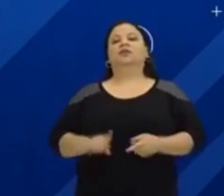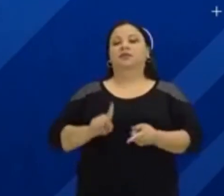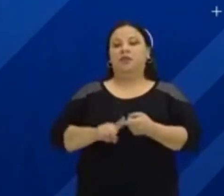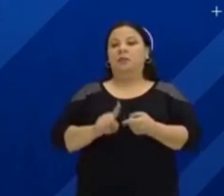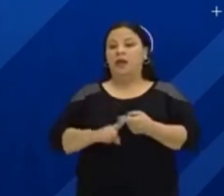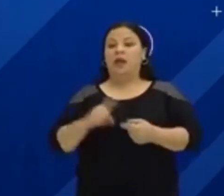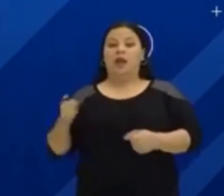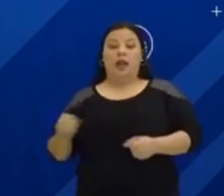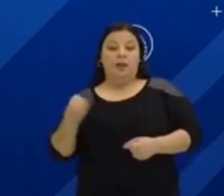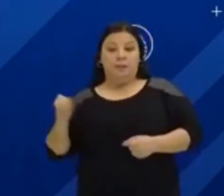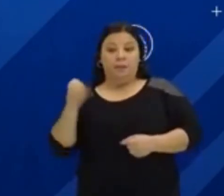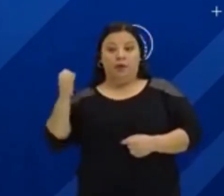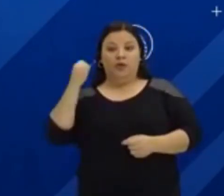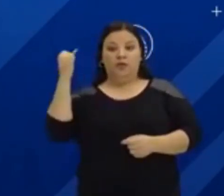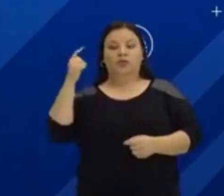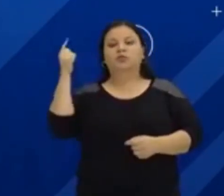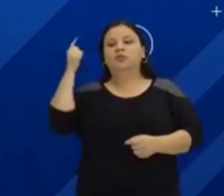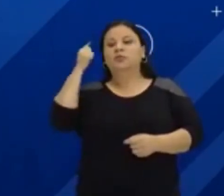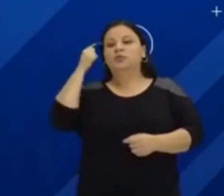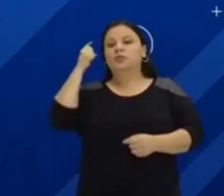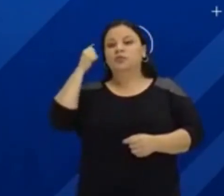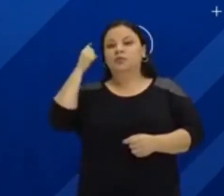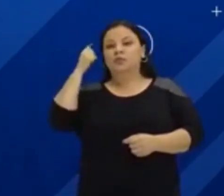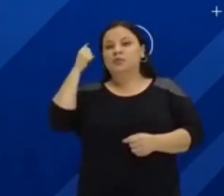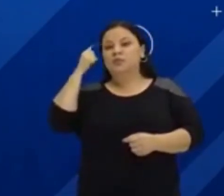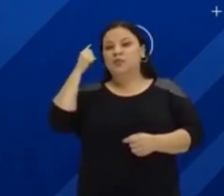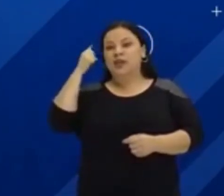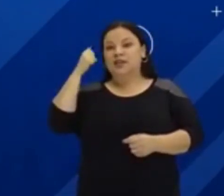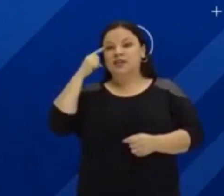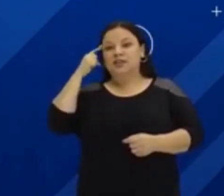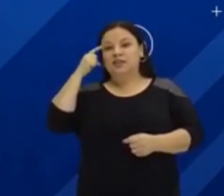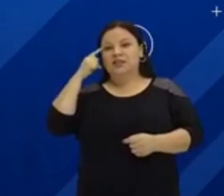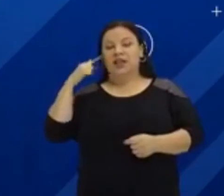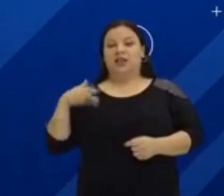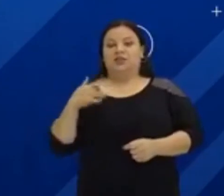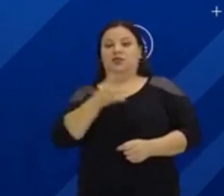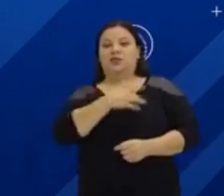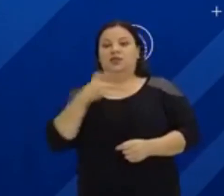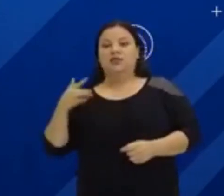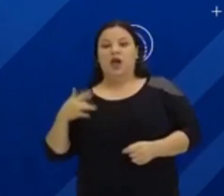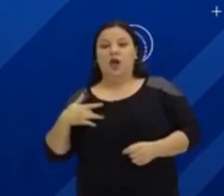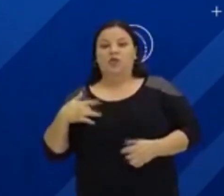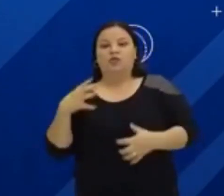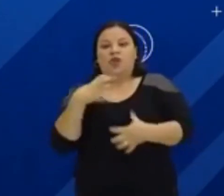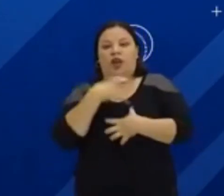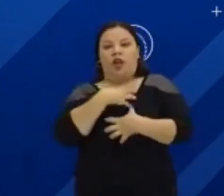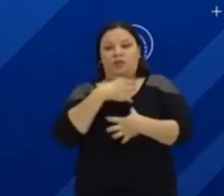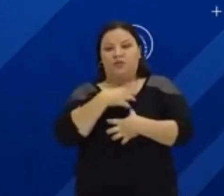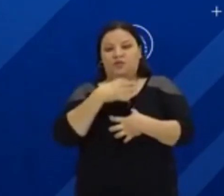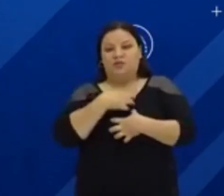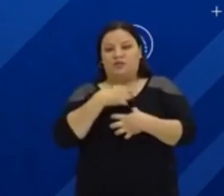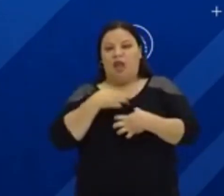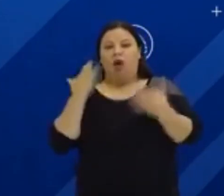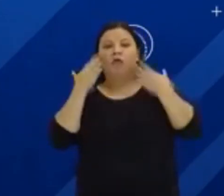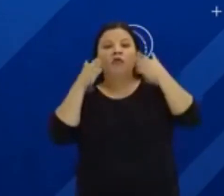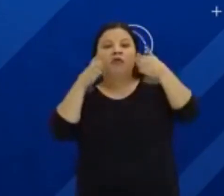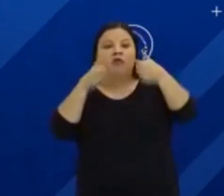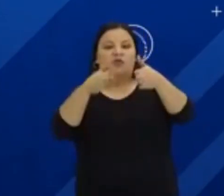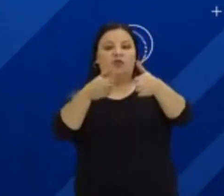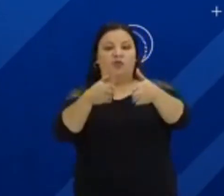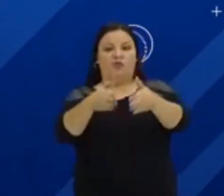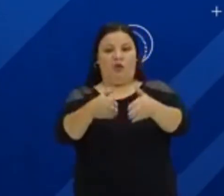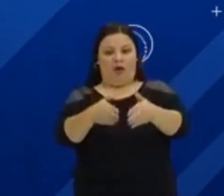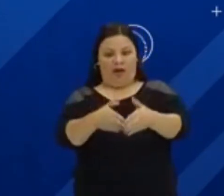negativas, coisas que você vê na televisão. Se foque em situações que vão te trazer benefícios. Nem que seja